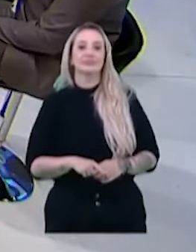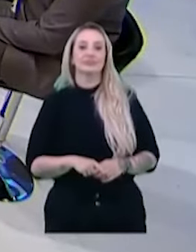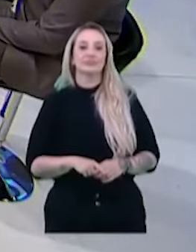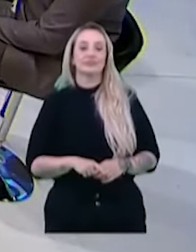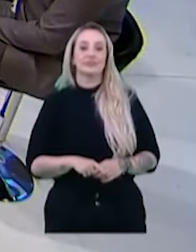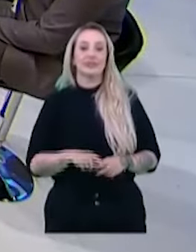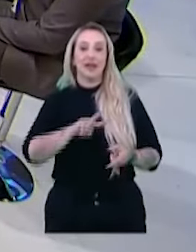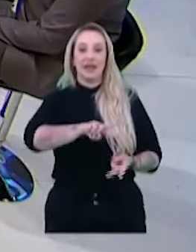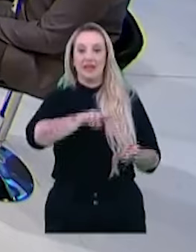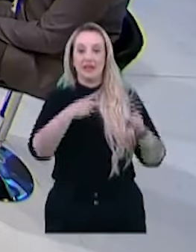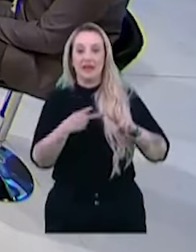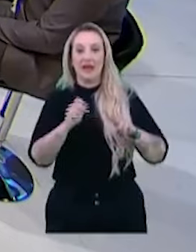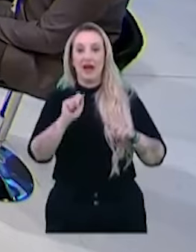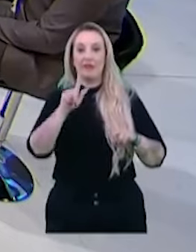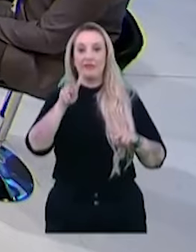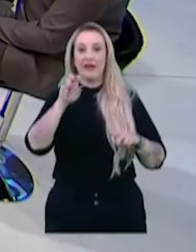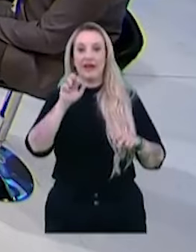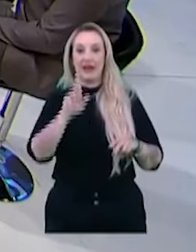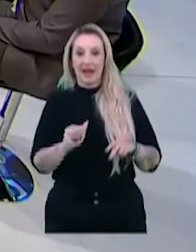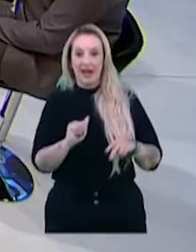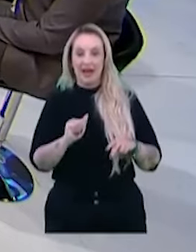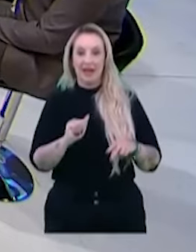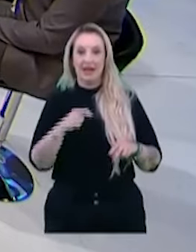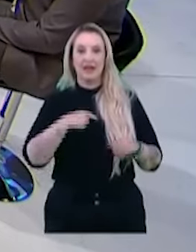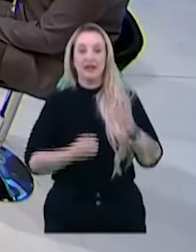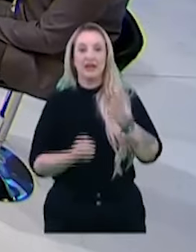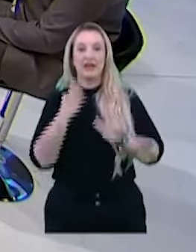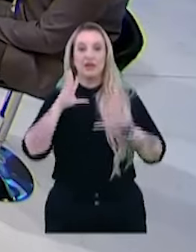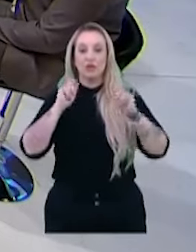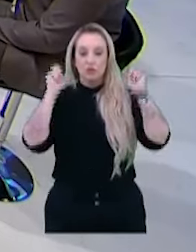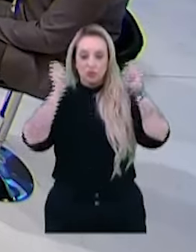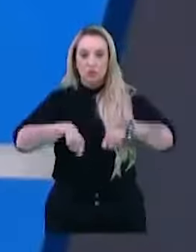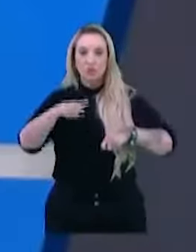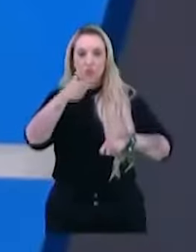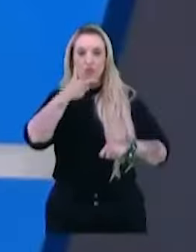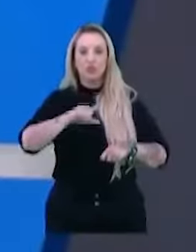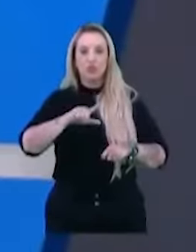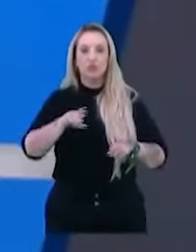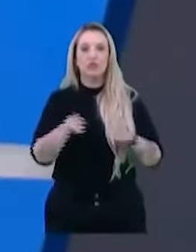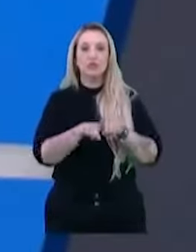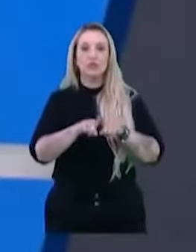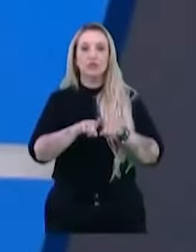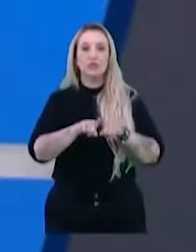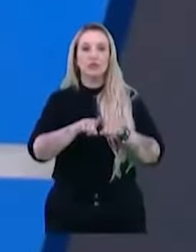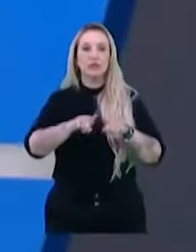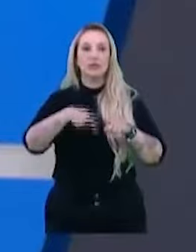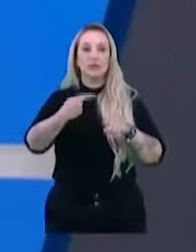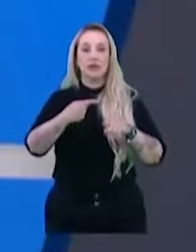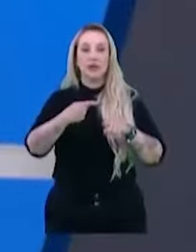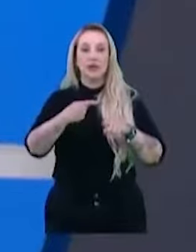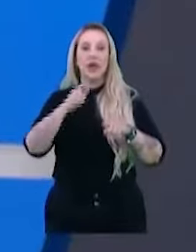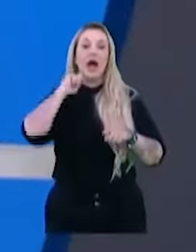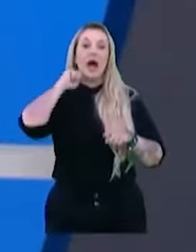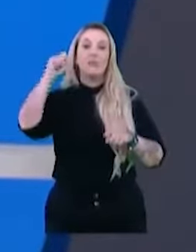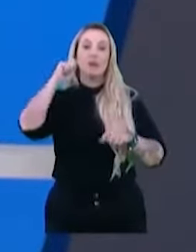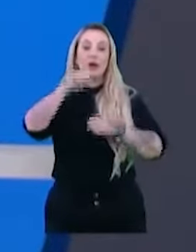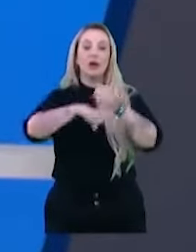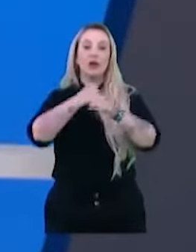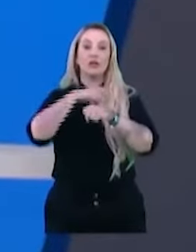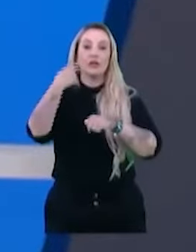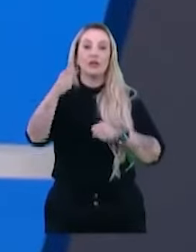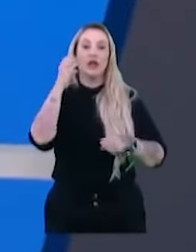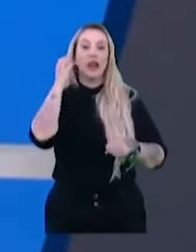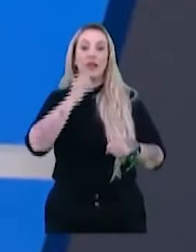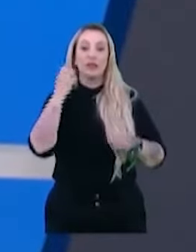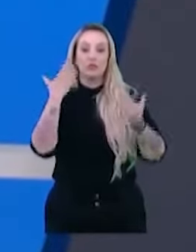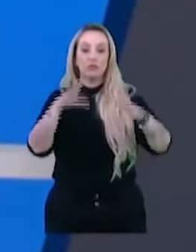fazer transferência de alvará. Nós vamos criar todas as condições para que ele possa fazer, inclusive após abril do ano que vem, quando o Ricardo Nunes não quer